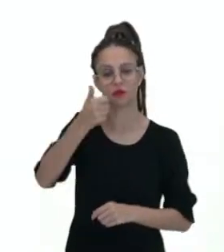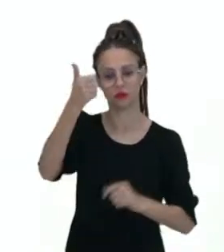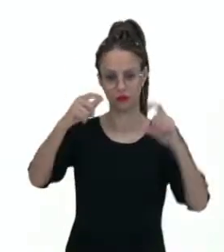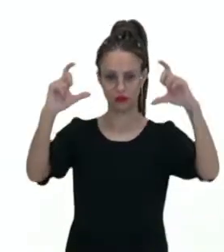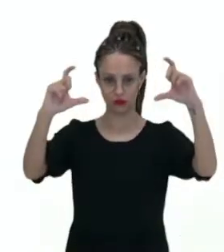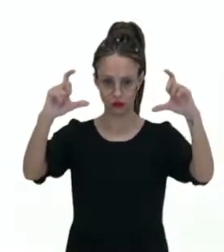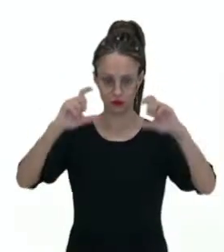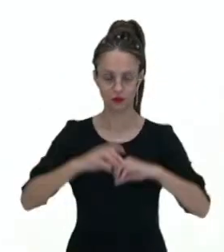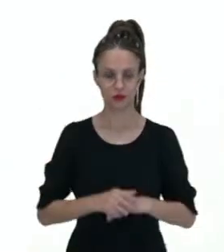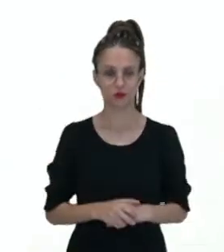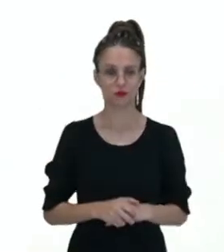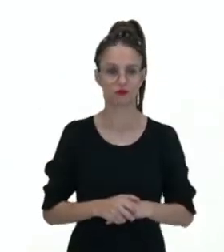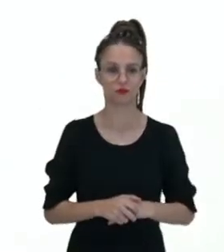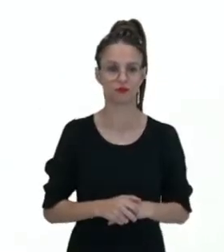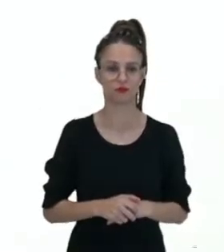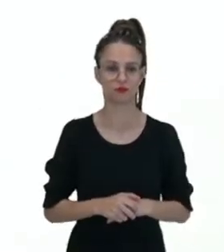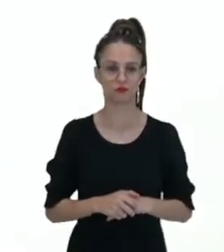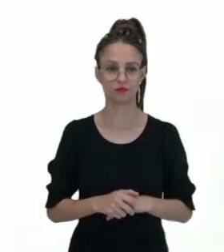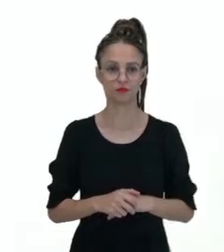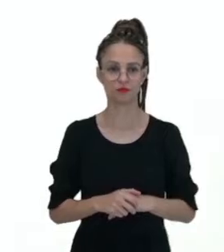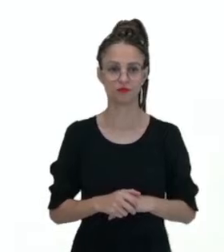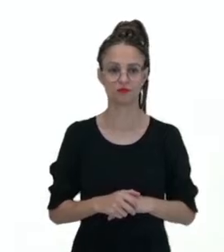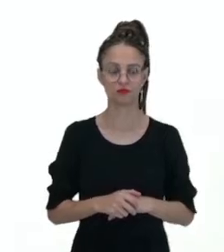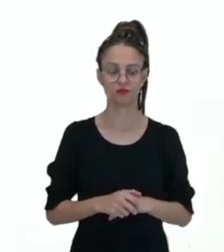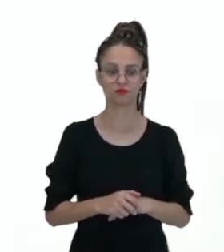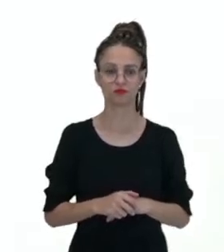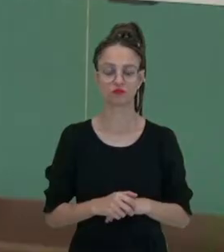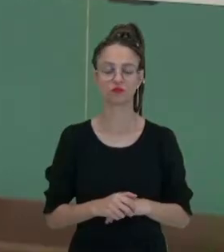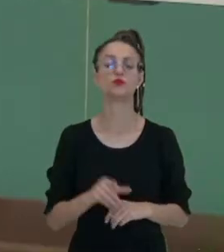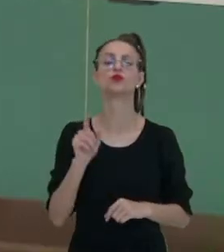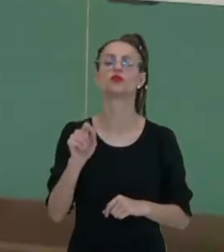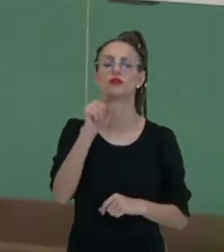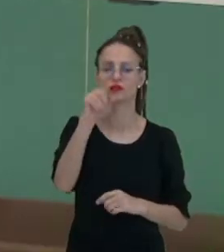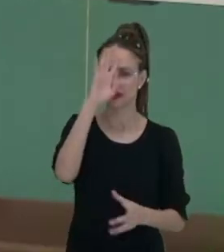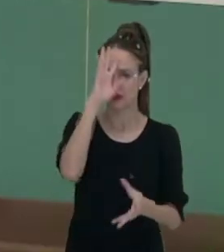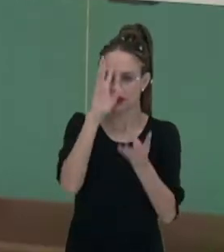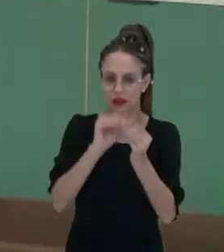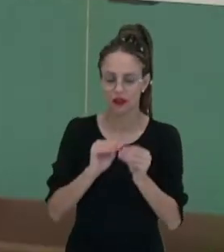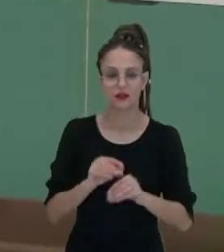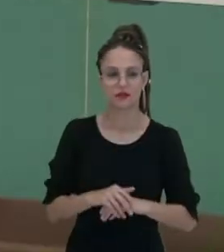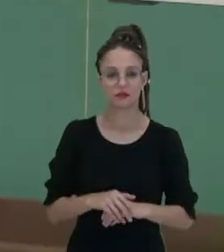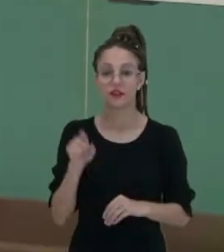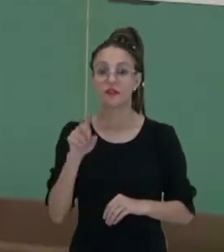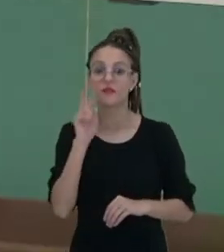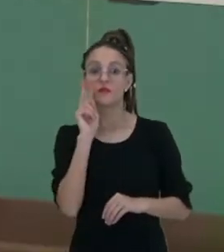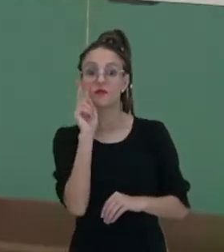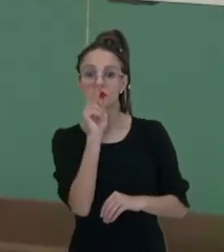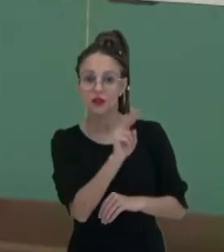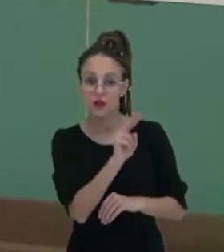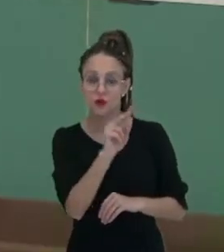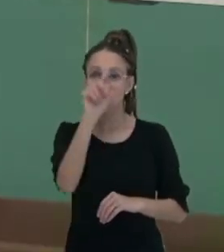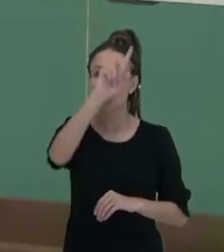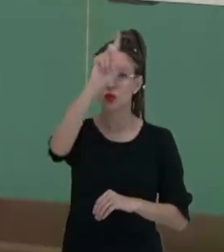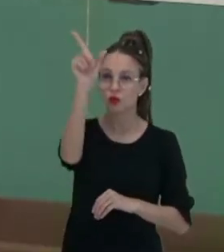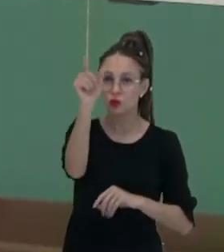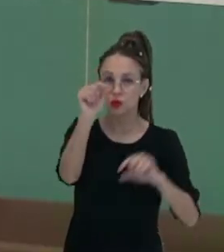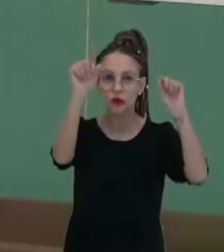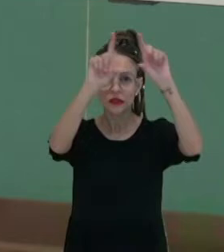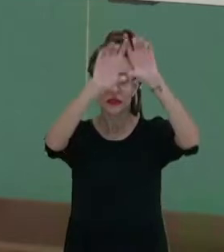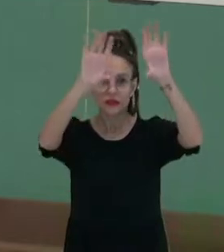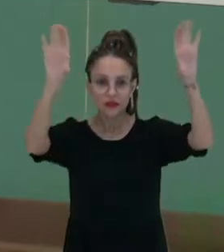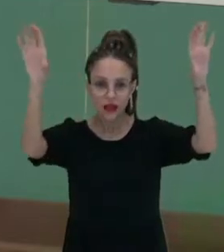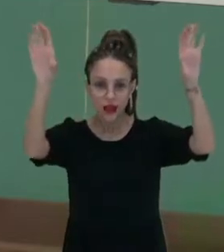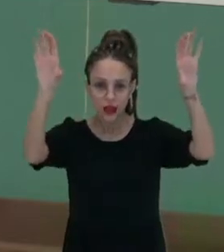estrofe. Né? Que você entende quando ele diz viu uma lua no céu, viu outra lua no